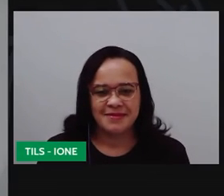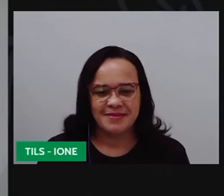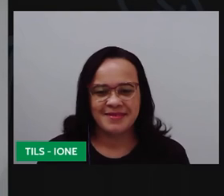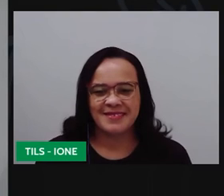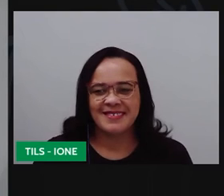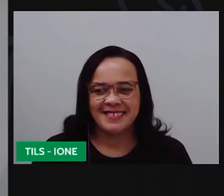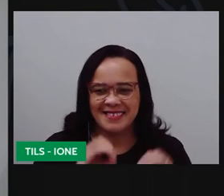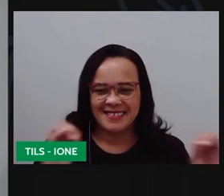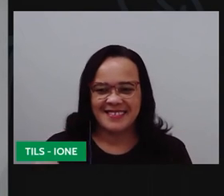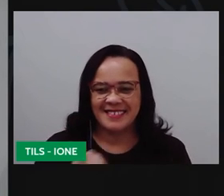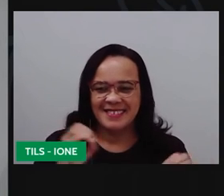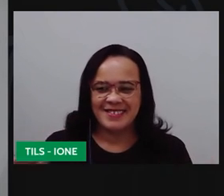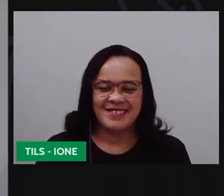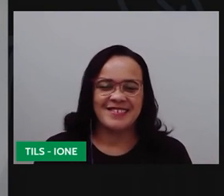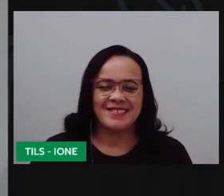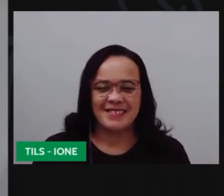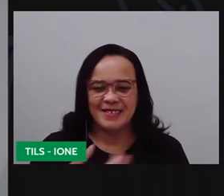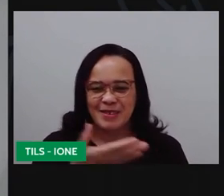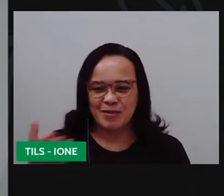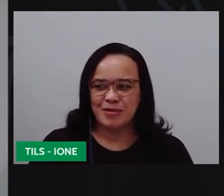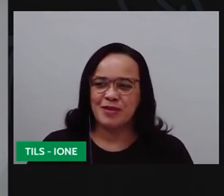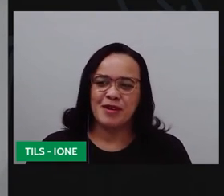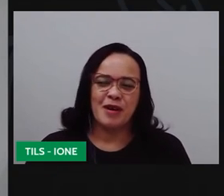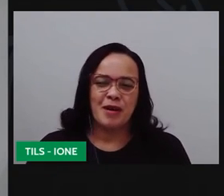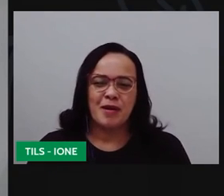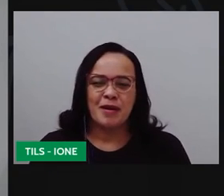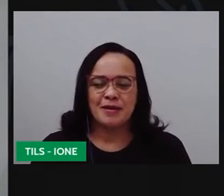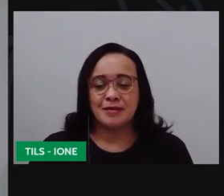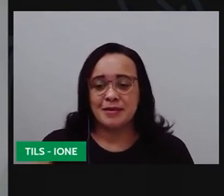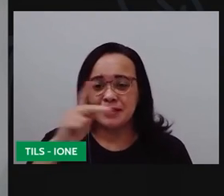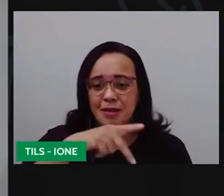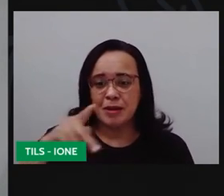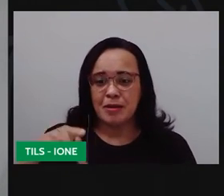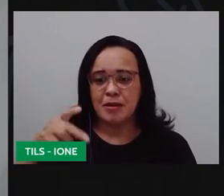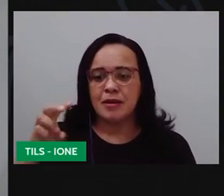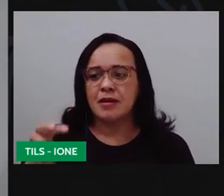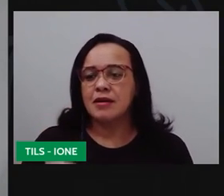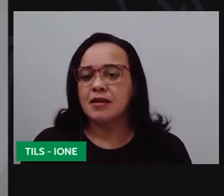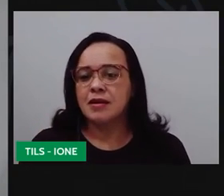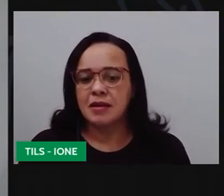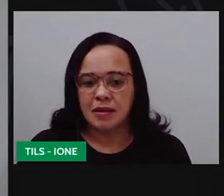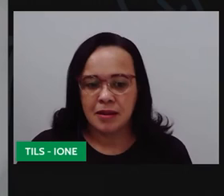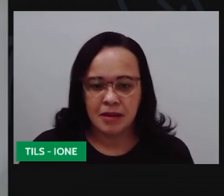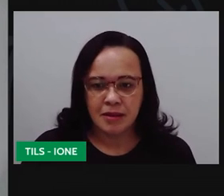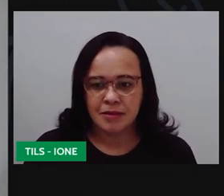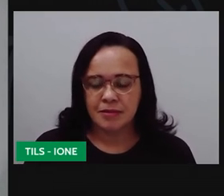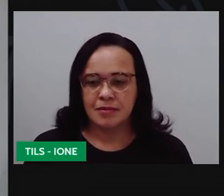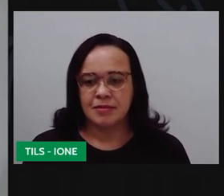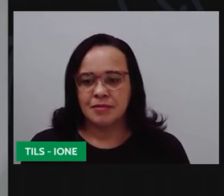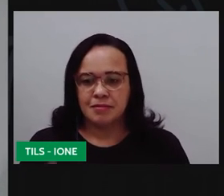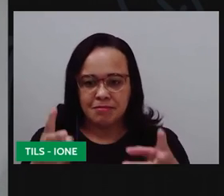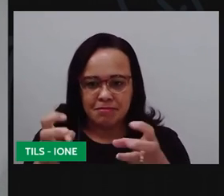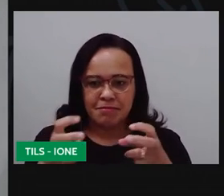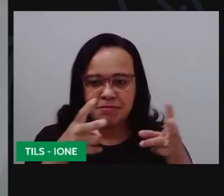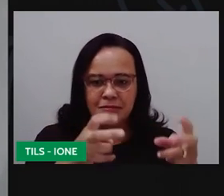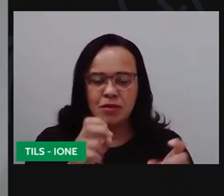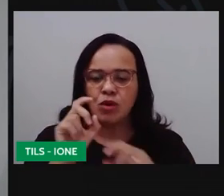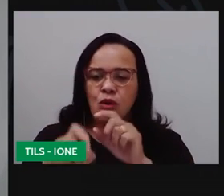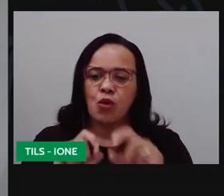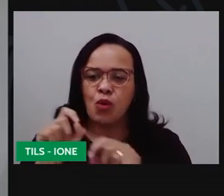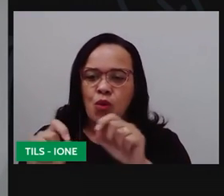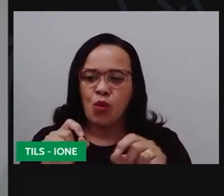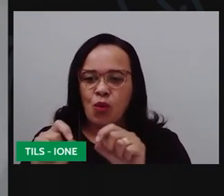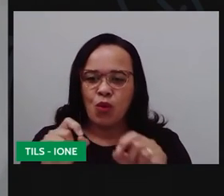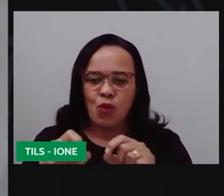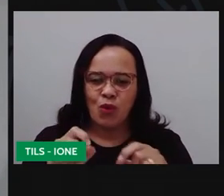Olá meus amores não para o Maria não ficou invisível tá perceberam aí que temos